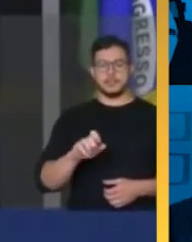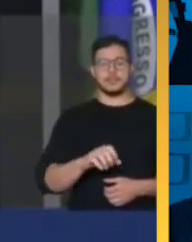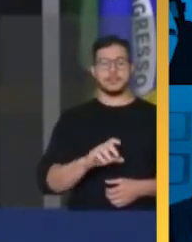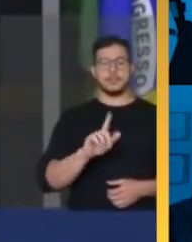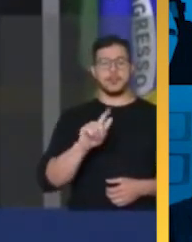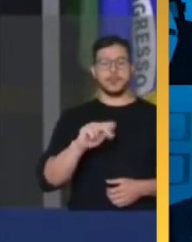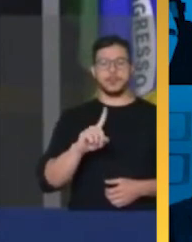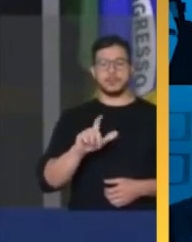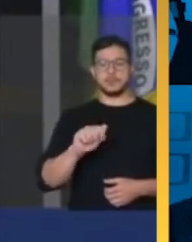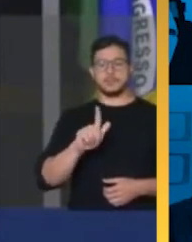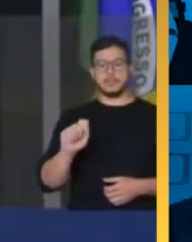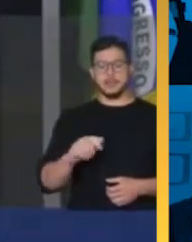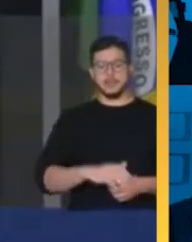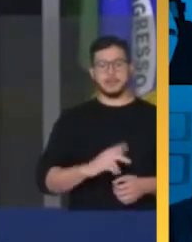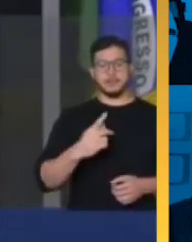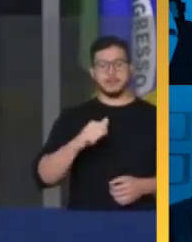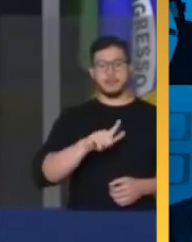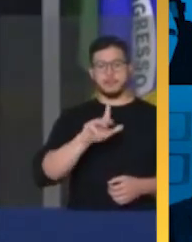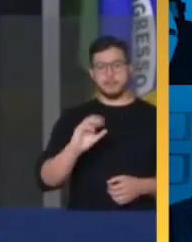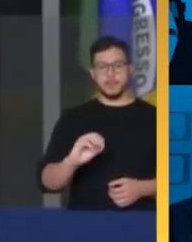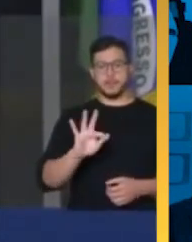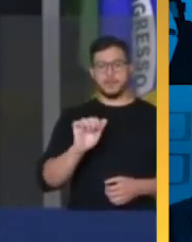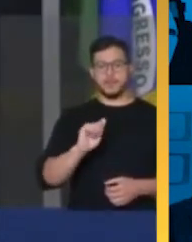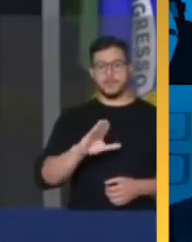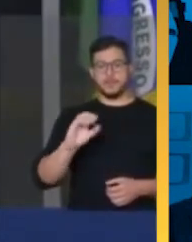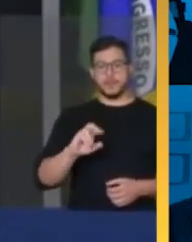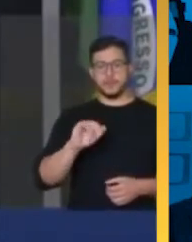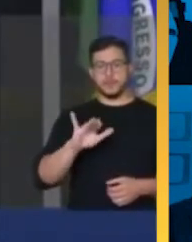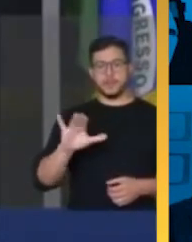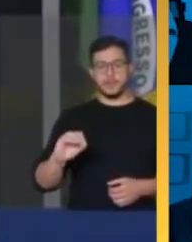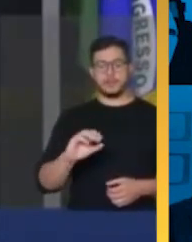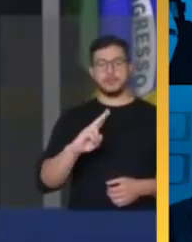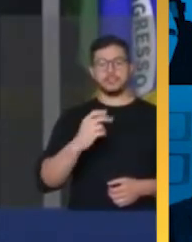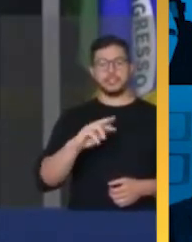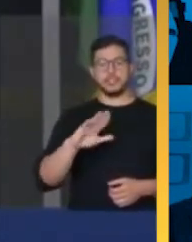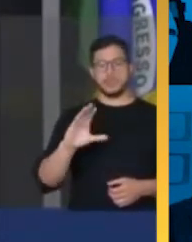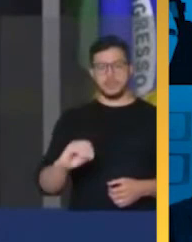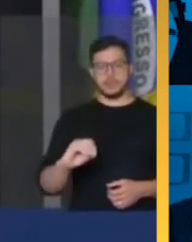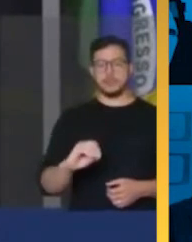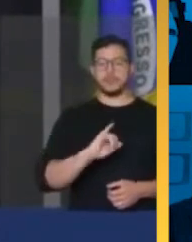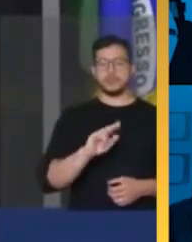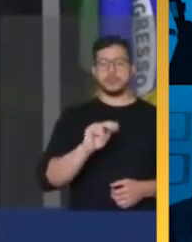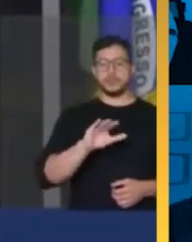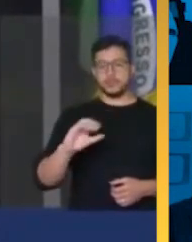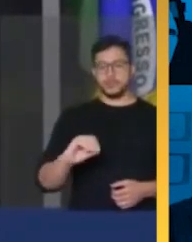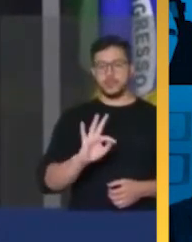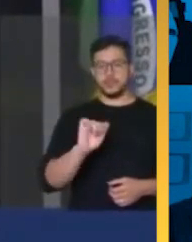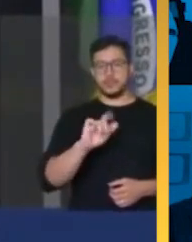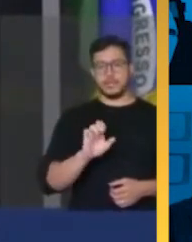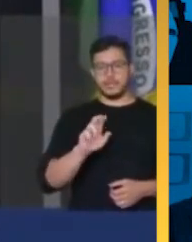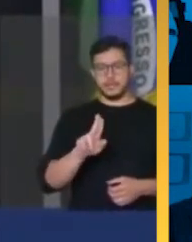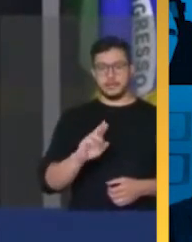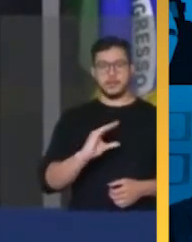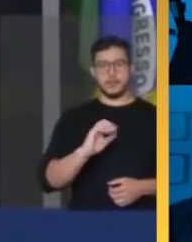Subtenente Gonzaga, Delegado Pablo, Fábio Ramalho, Chiquinho Brazão, Júlio Delgado, Coronel Tadeu,